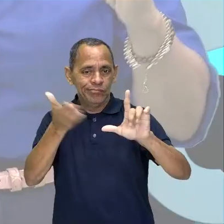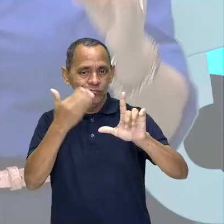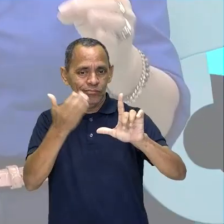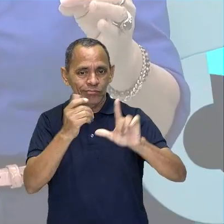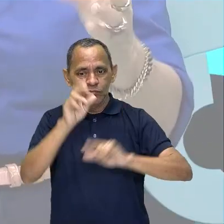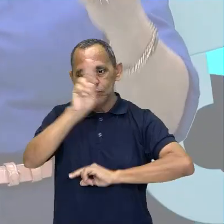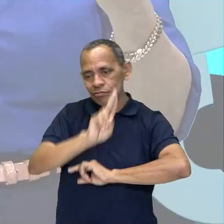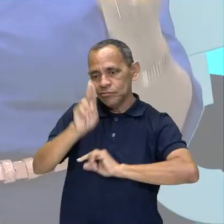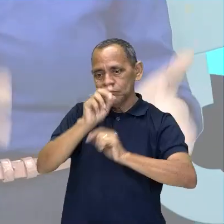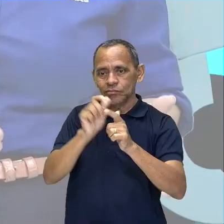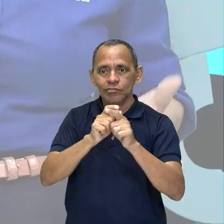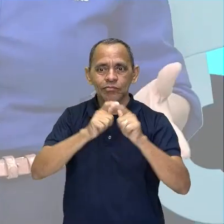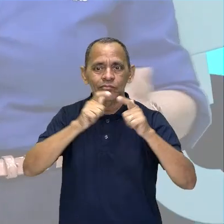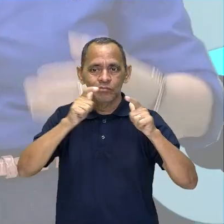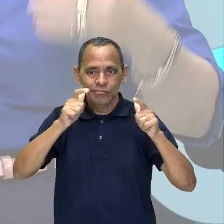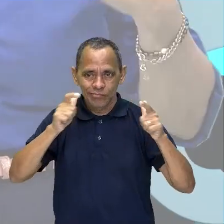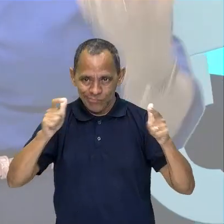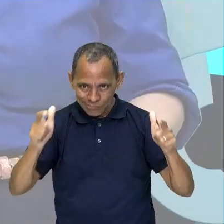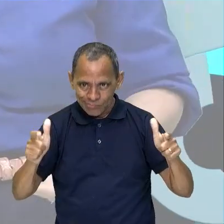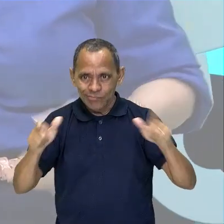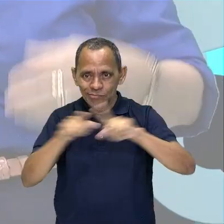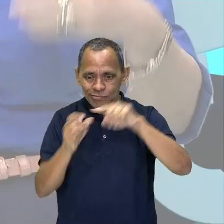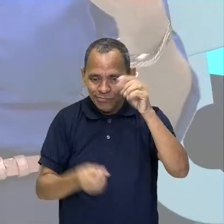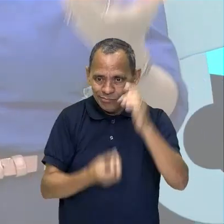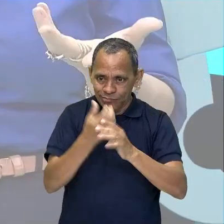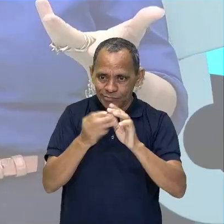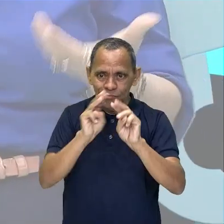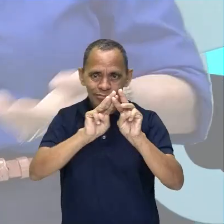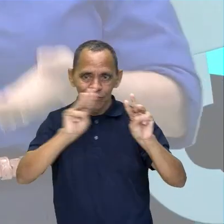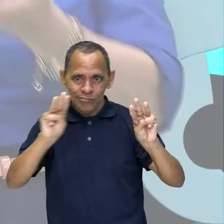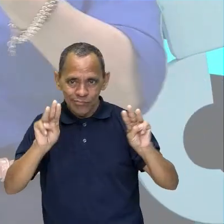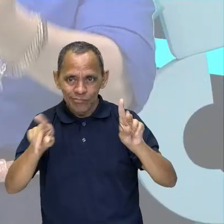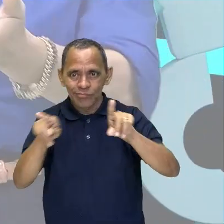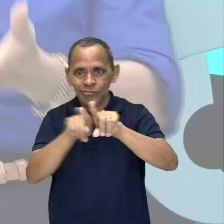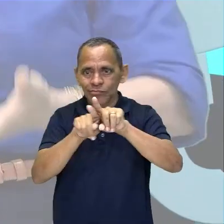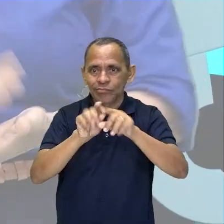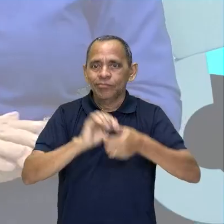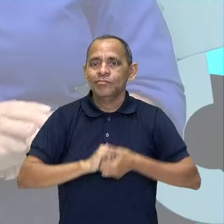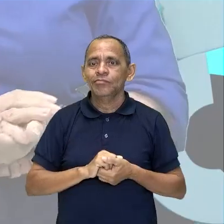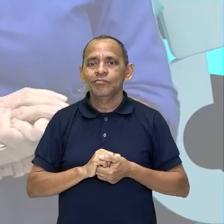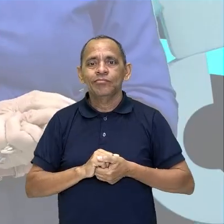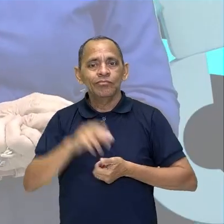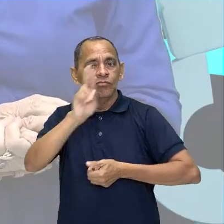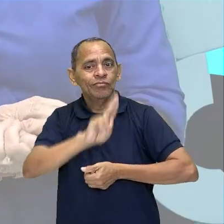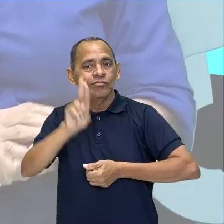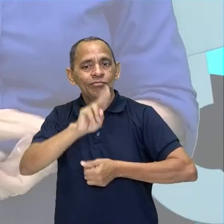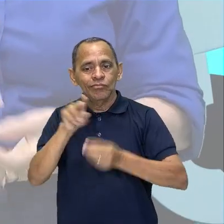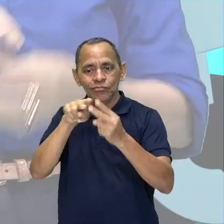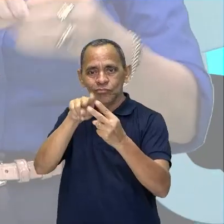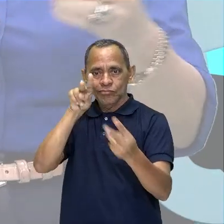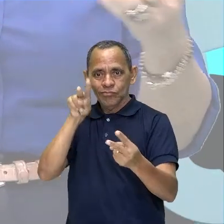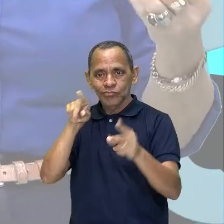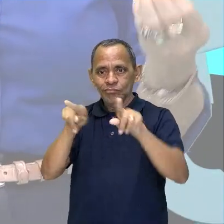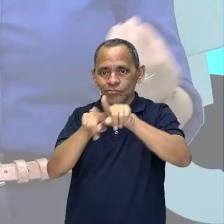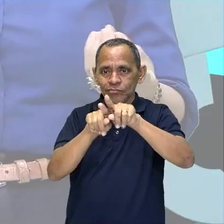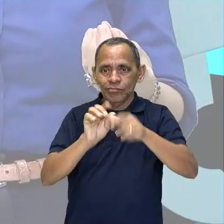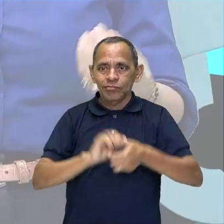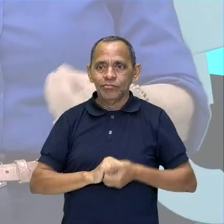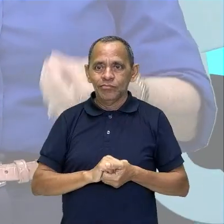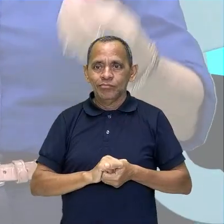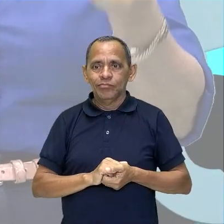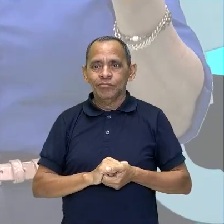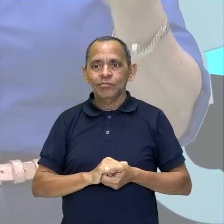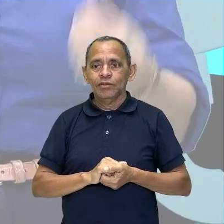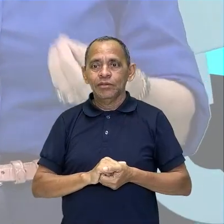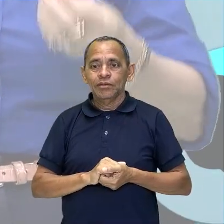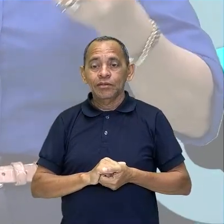larga escala com a criação de sites web e aplicações online. Agora, na